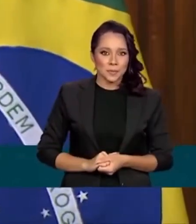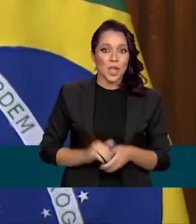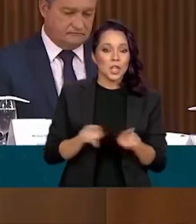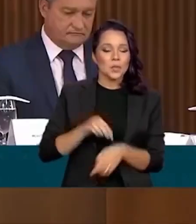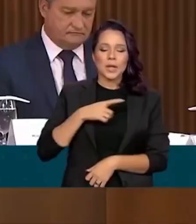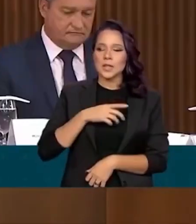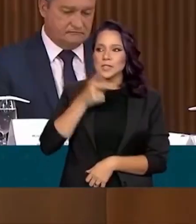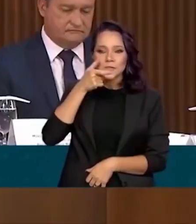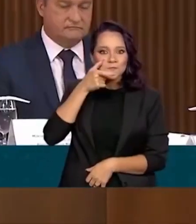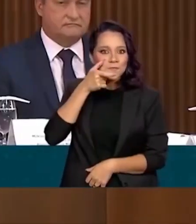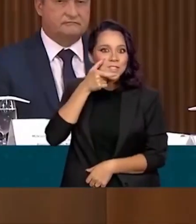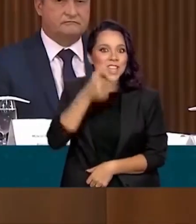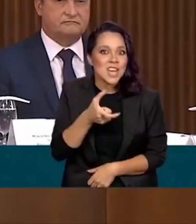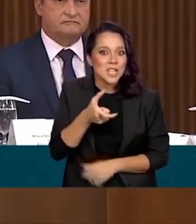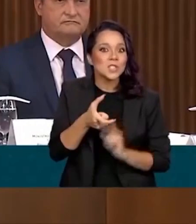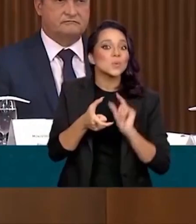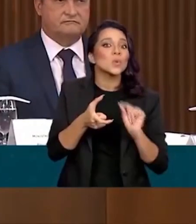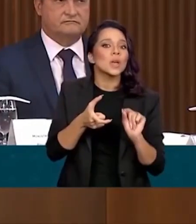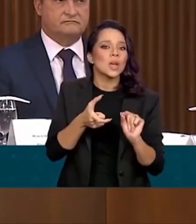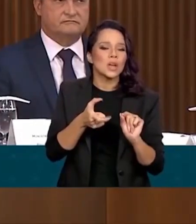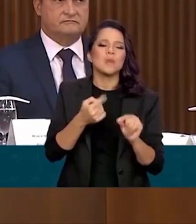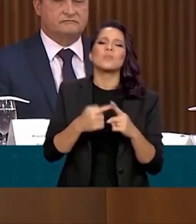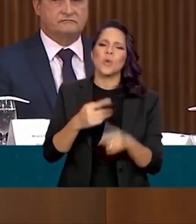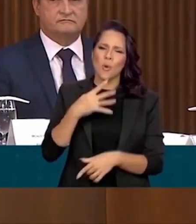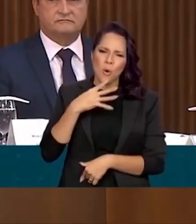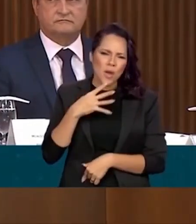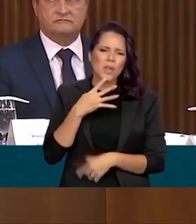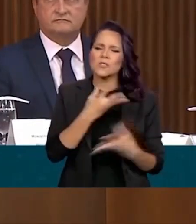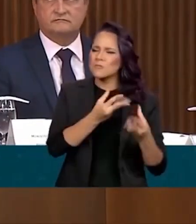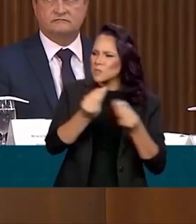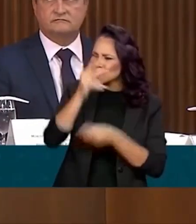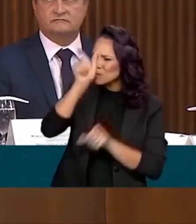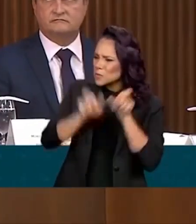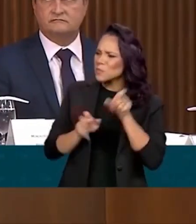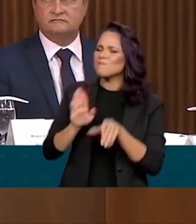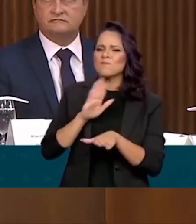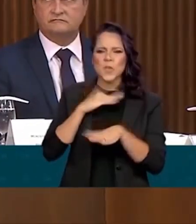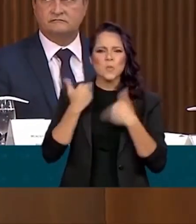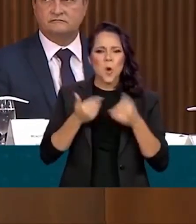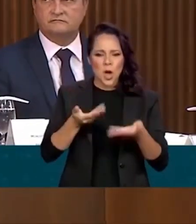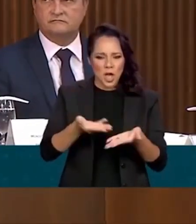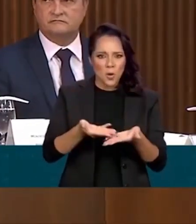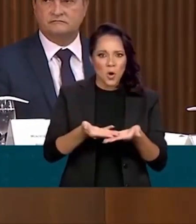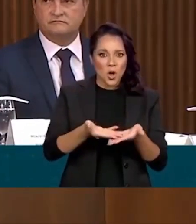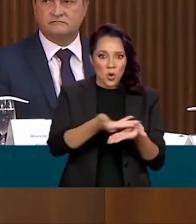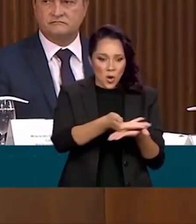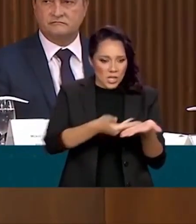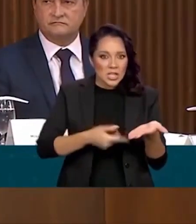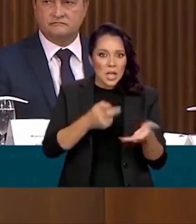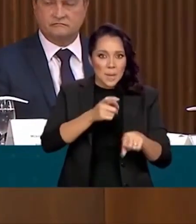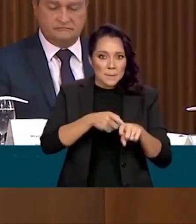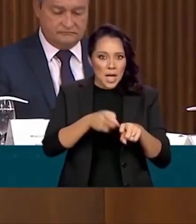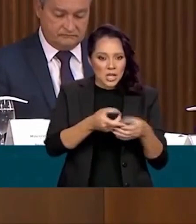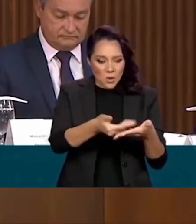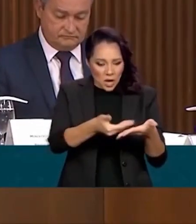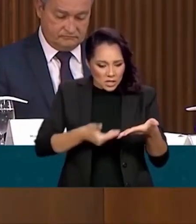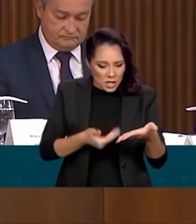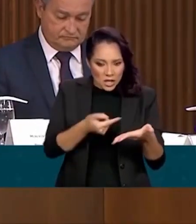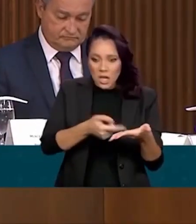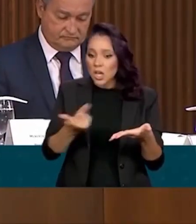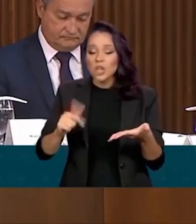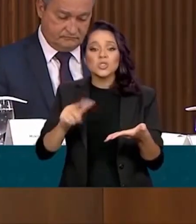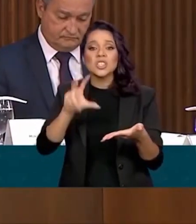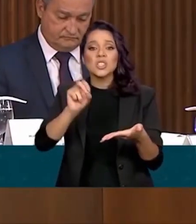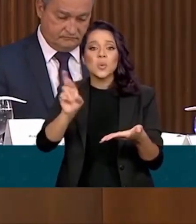eu tenho uma obsessão porque eu conheço muita gente que morreu com receita no criado e na beira da cama e não tinha